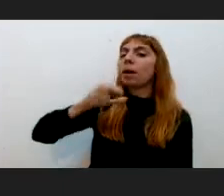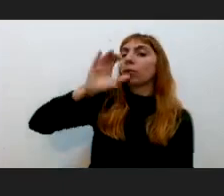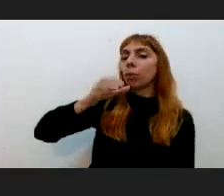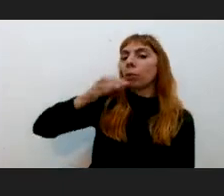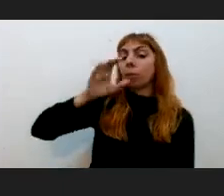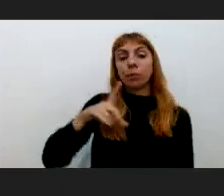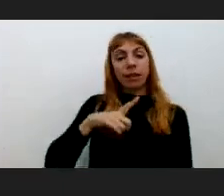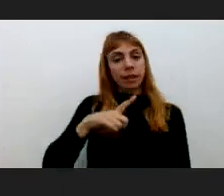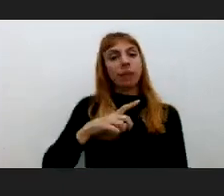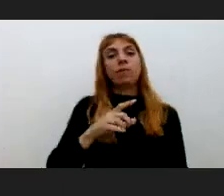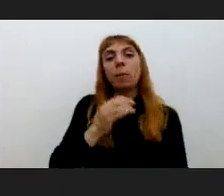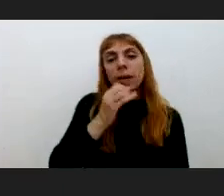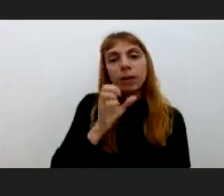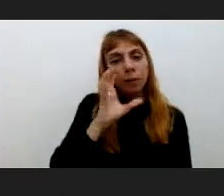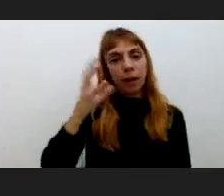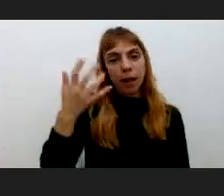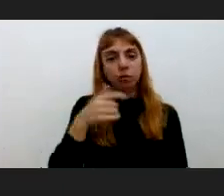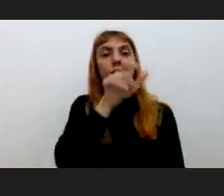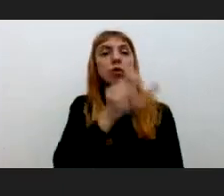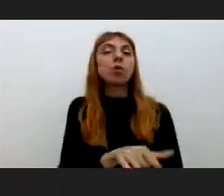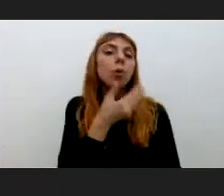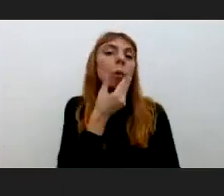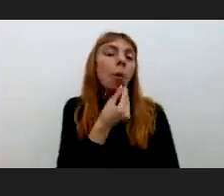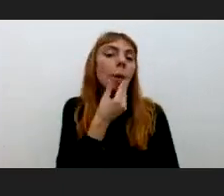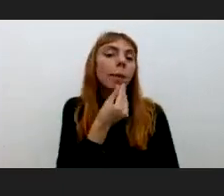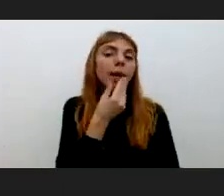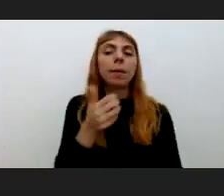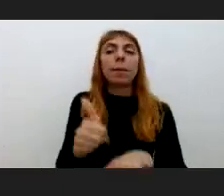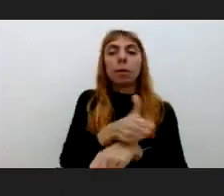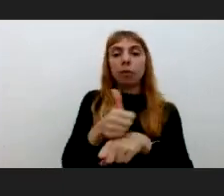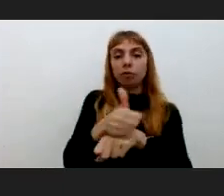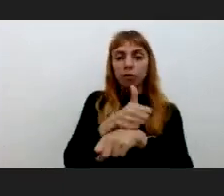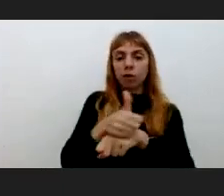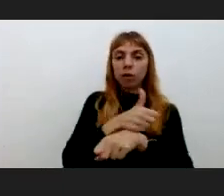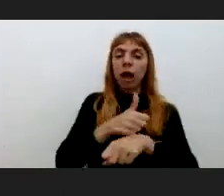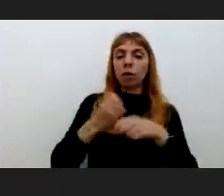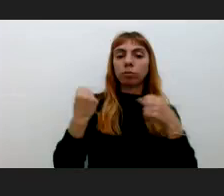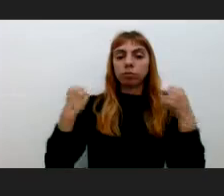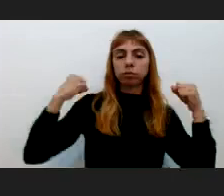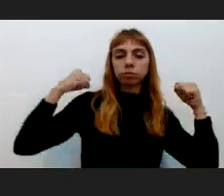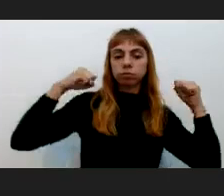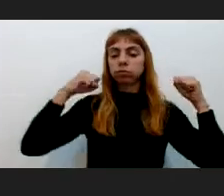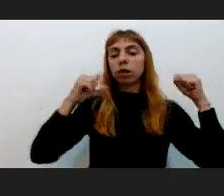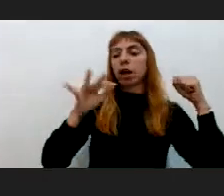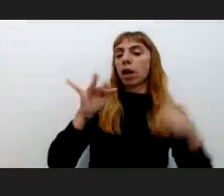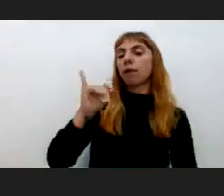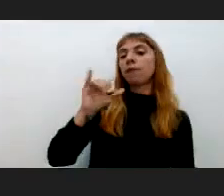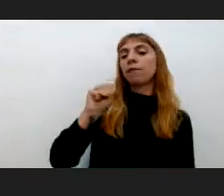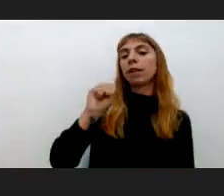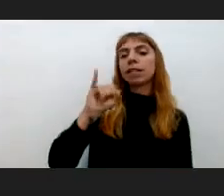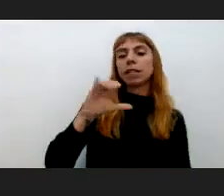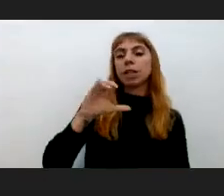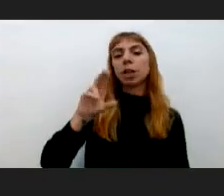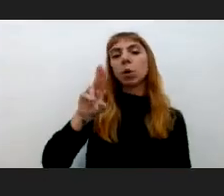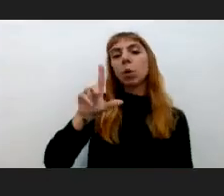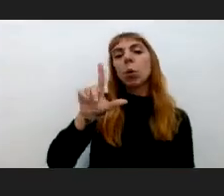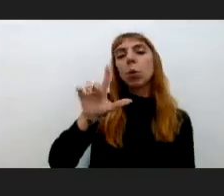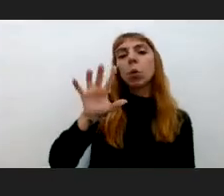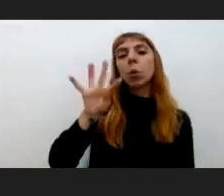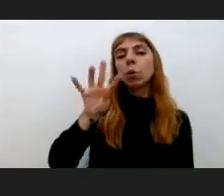fisiculturista, né? Ficou famoso, saiu na mídia pelo risco que é